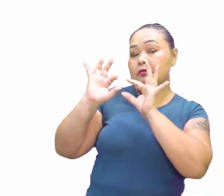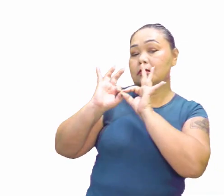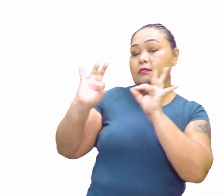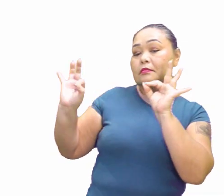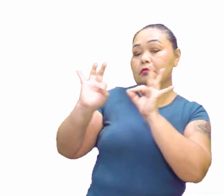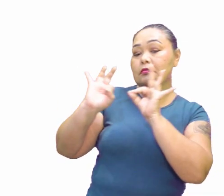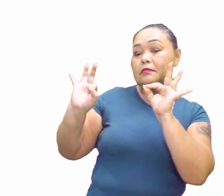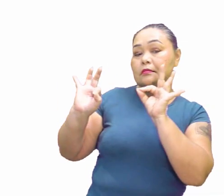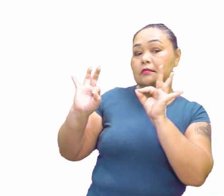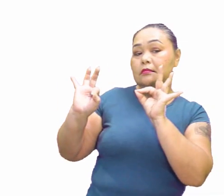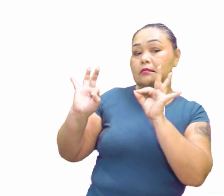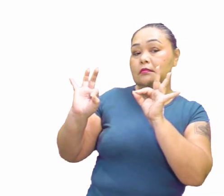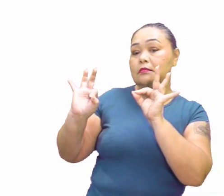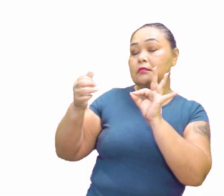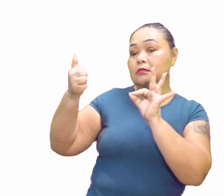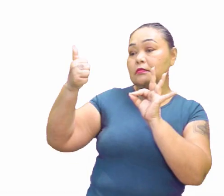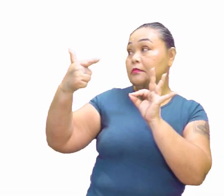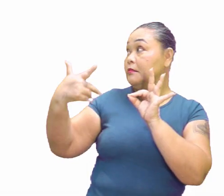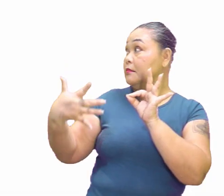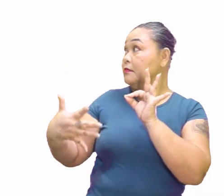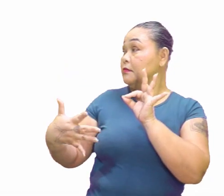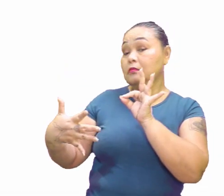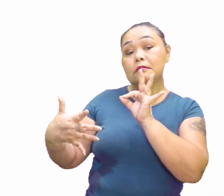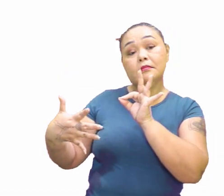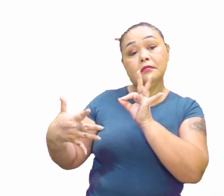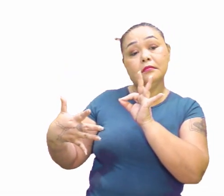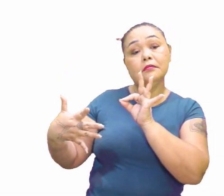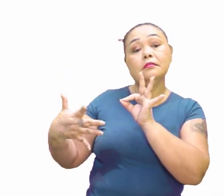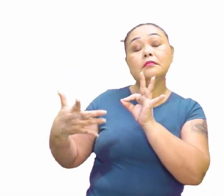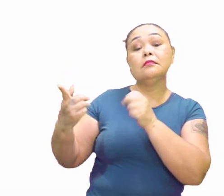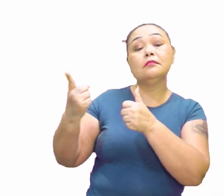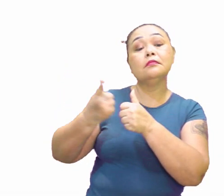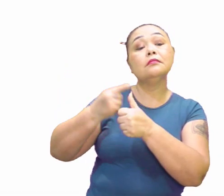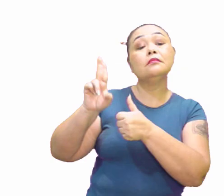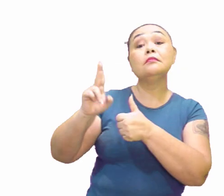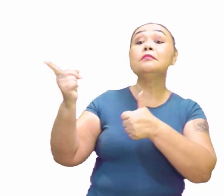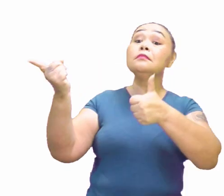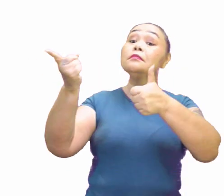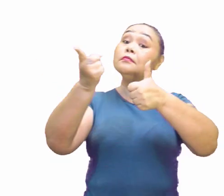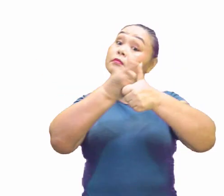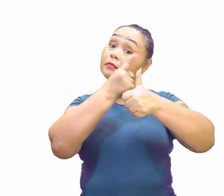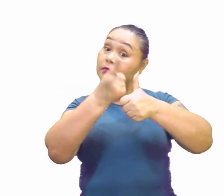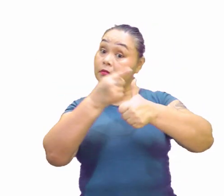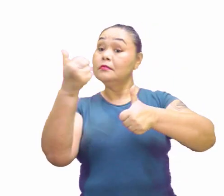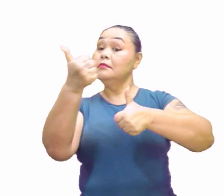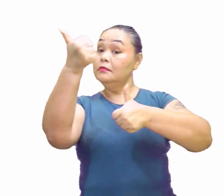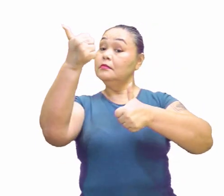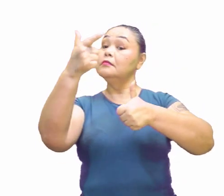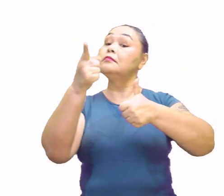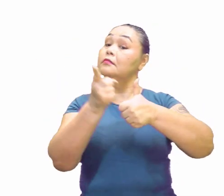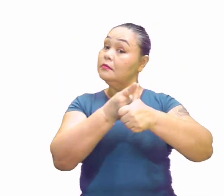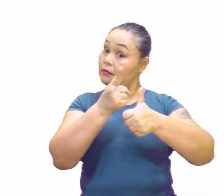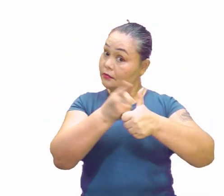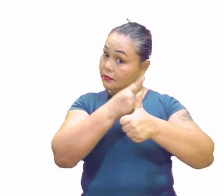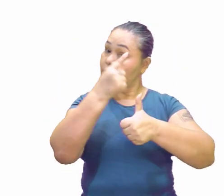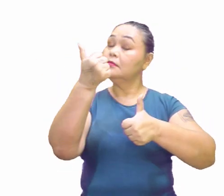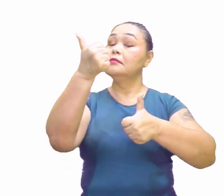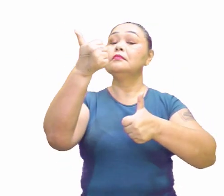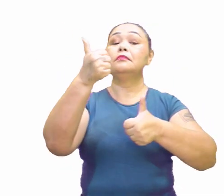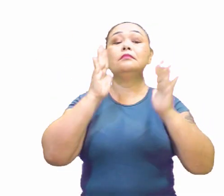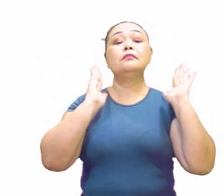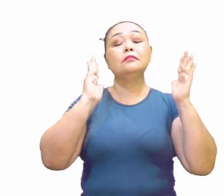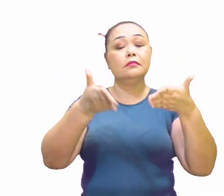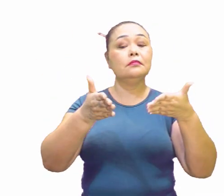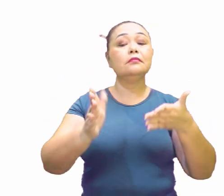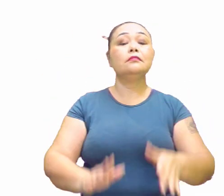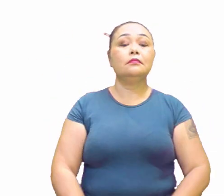né, que haverá uma enumeração. Olha só a expressão usada em primeiro lugar, para dar